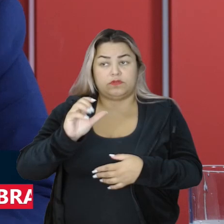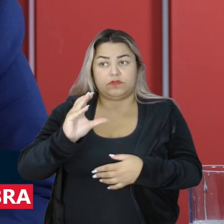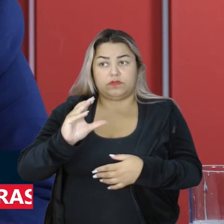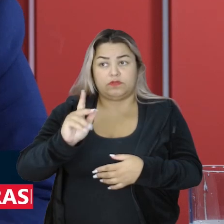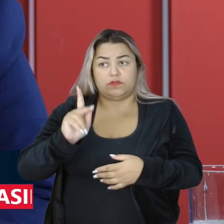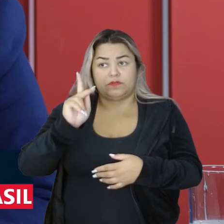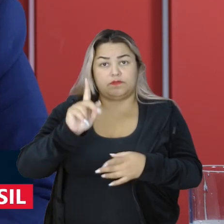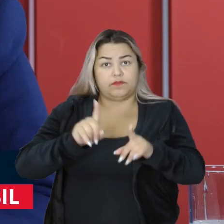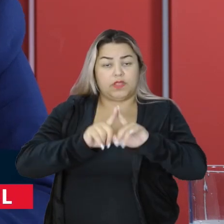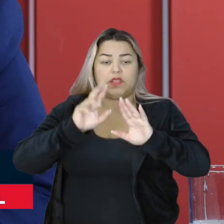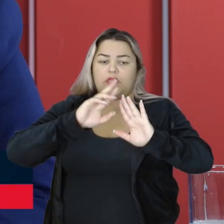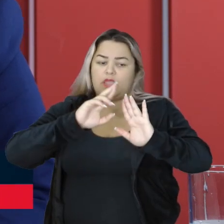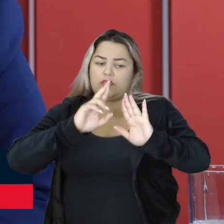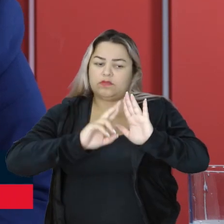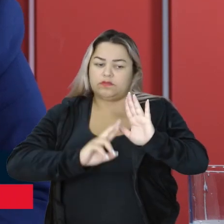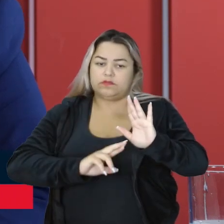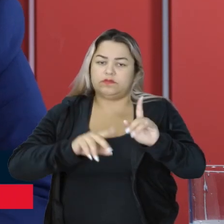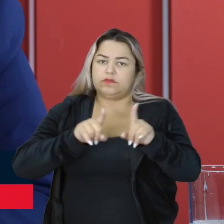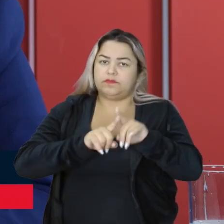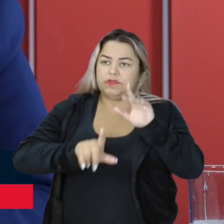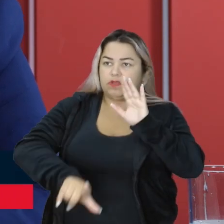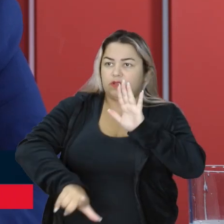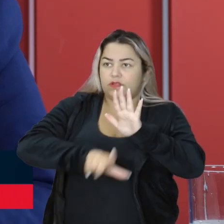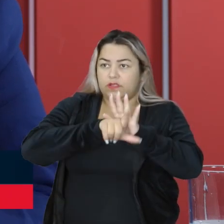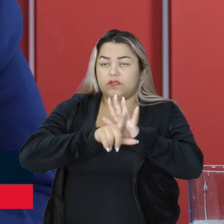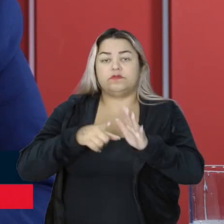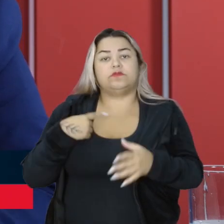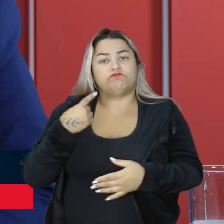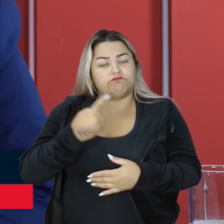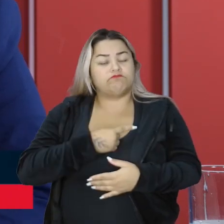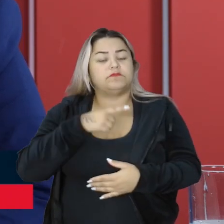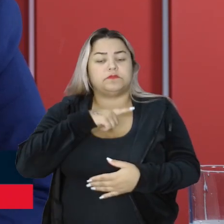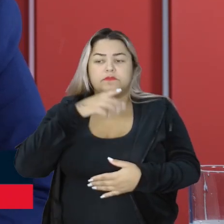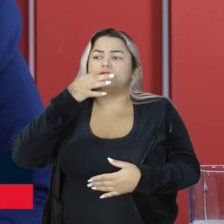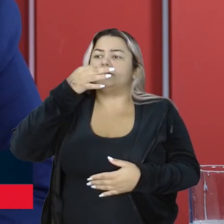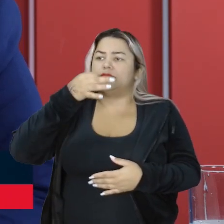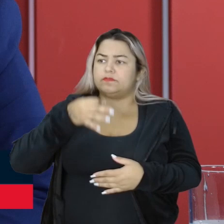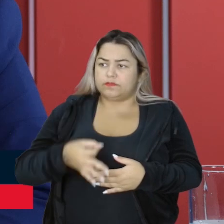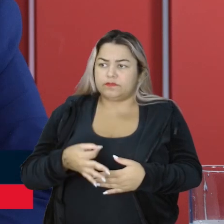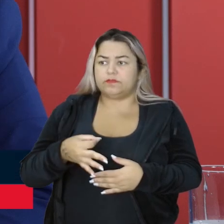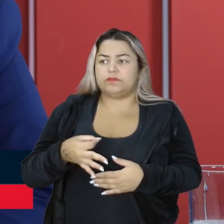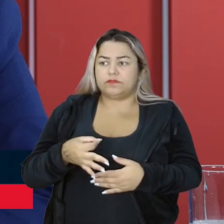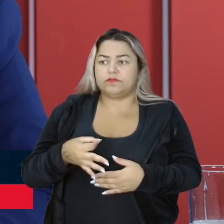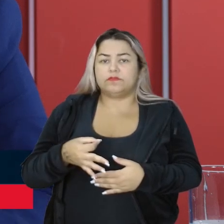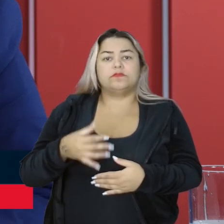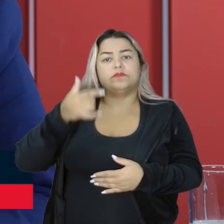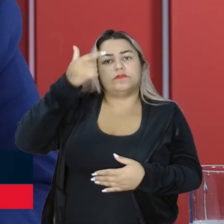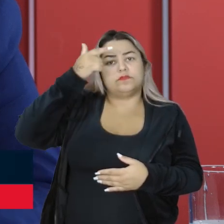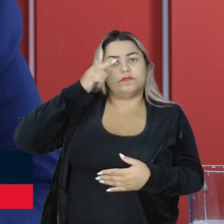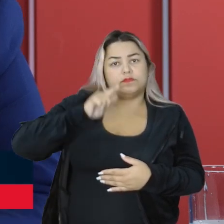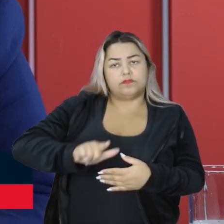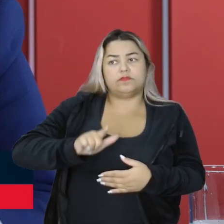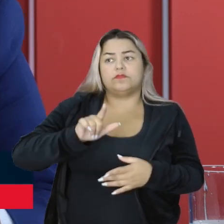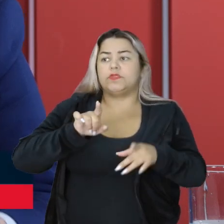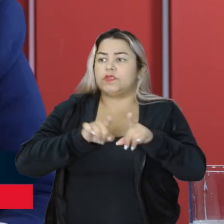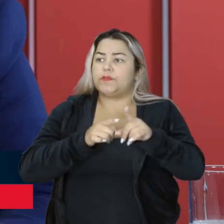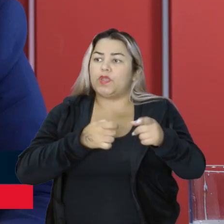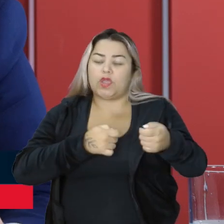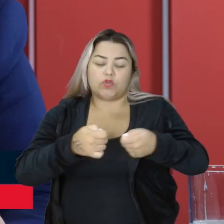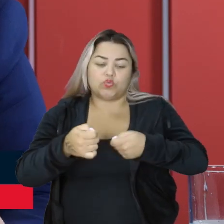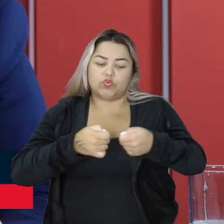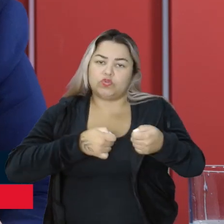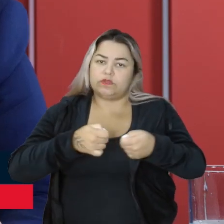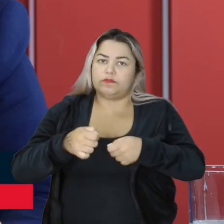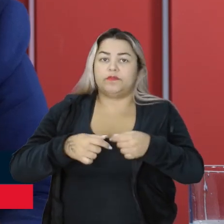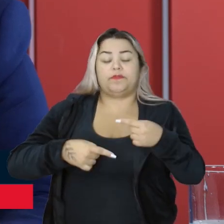na regulamentação da lei e nós temos certeza que, através dela, a gente vai conseguir irrigar e articular um conjunto